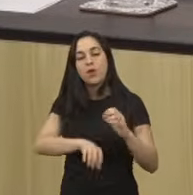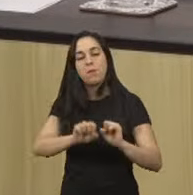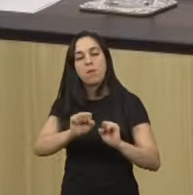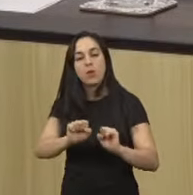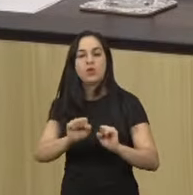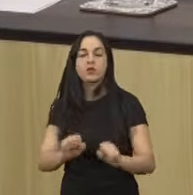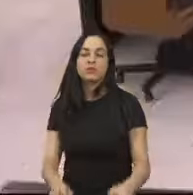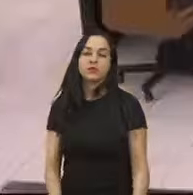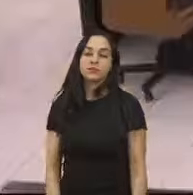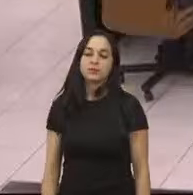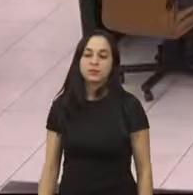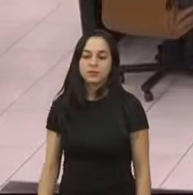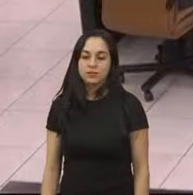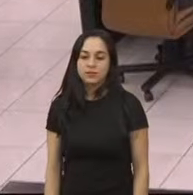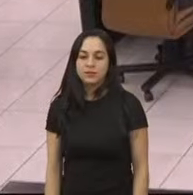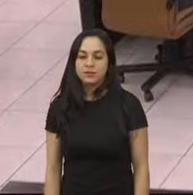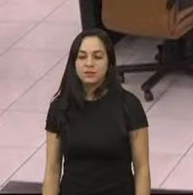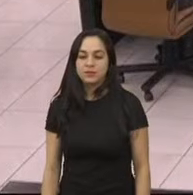votação.